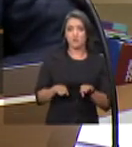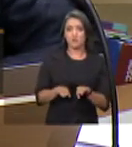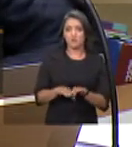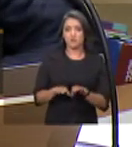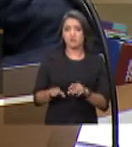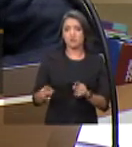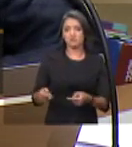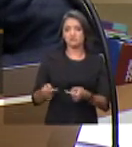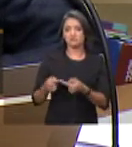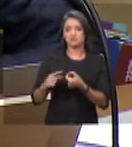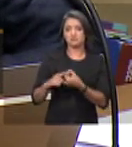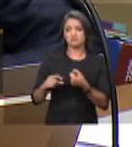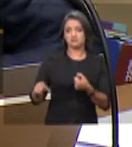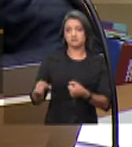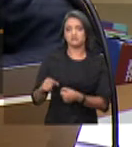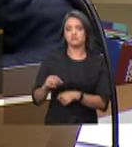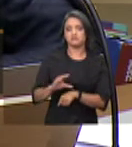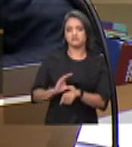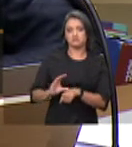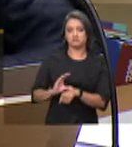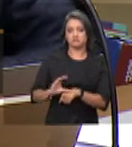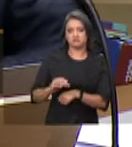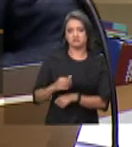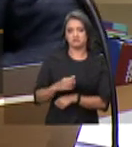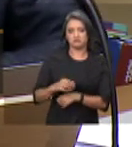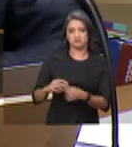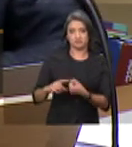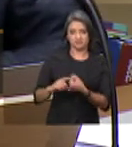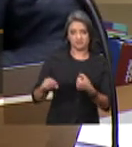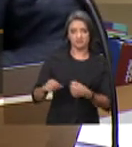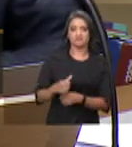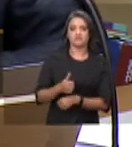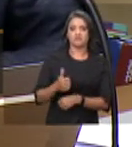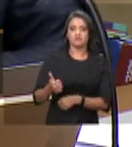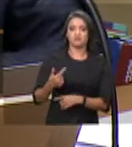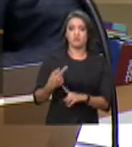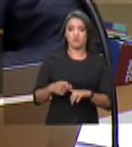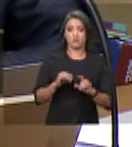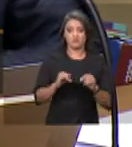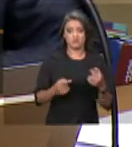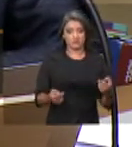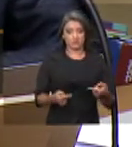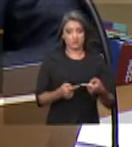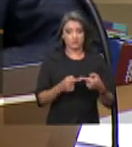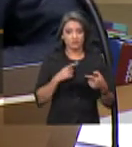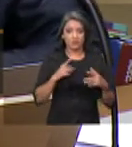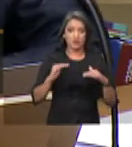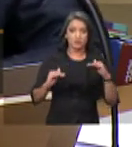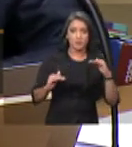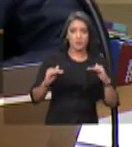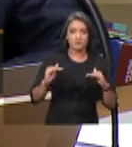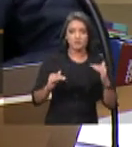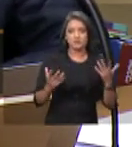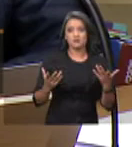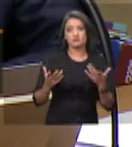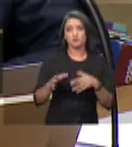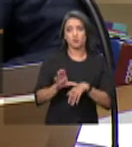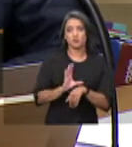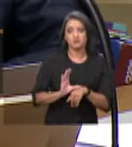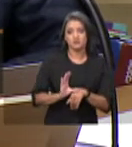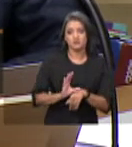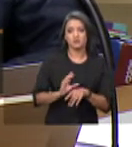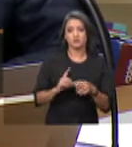do artigo 11 porque se eu preciso reconhecer proporcionalidade constitucionalidade